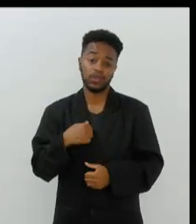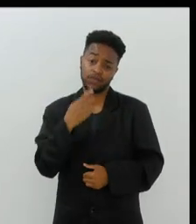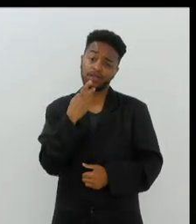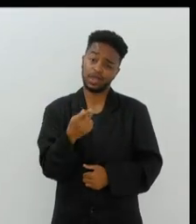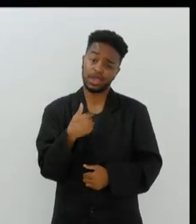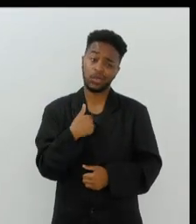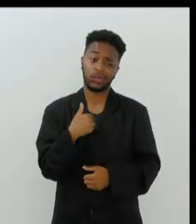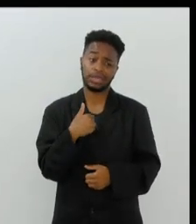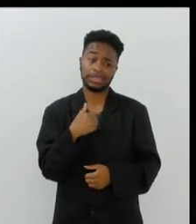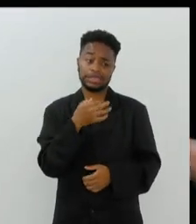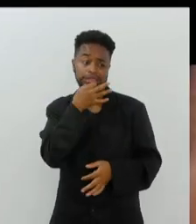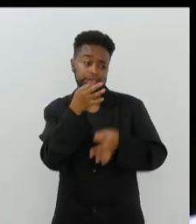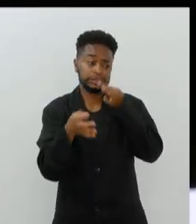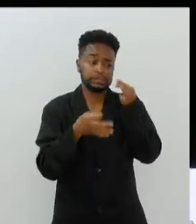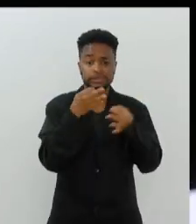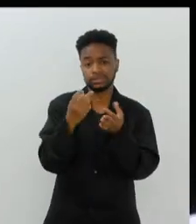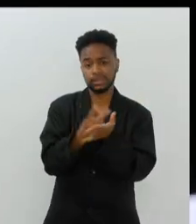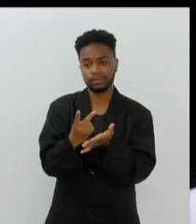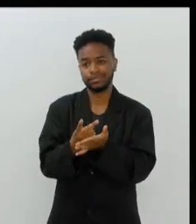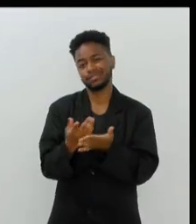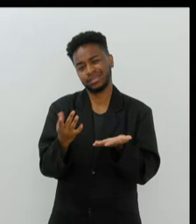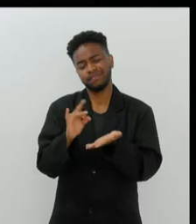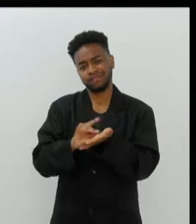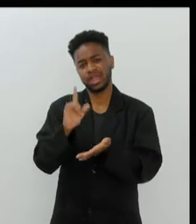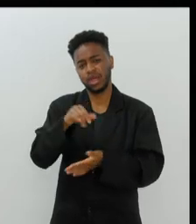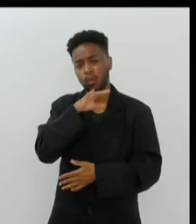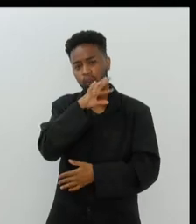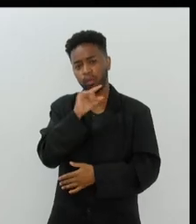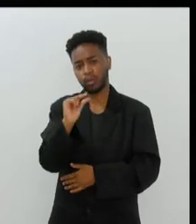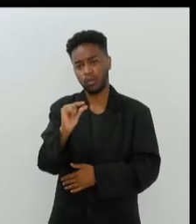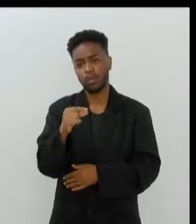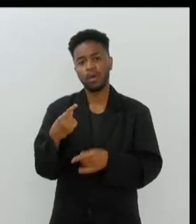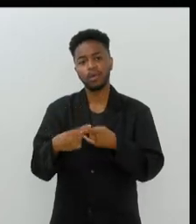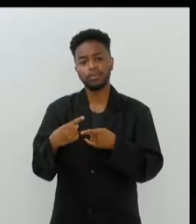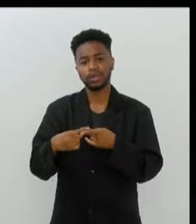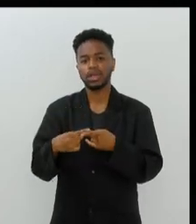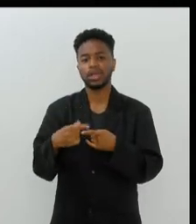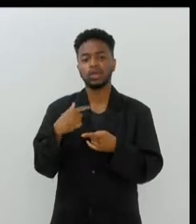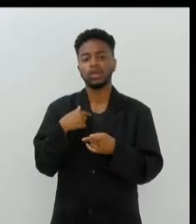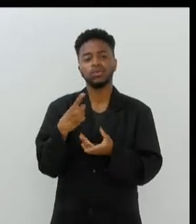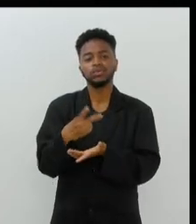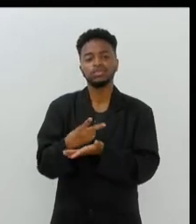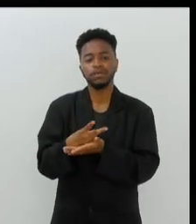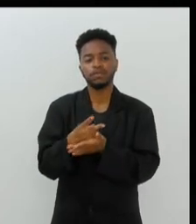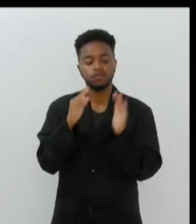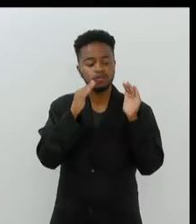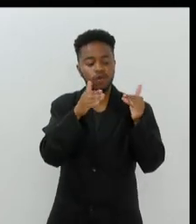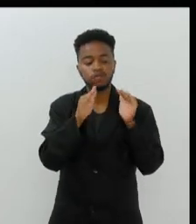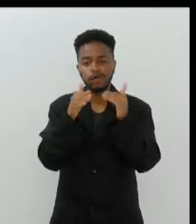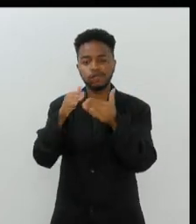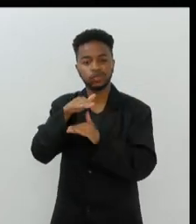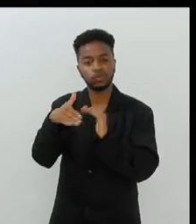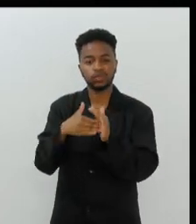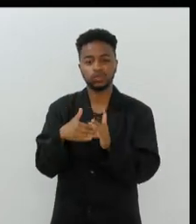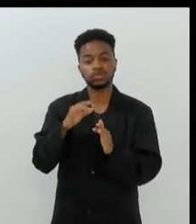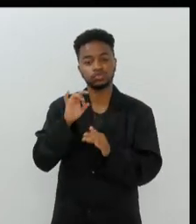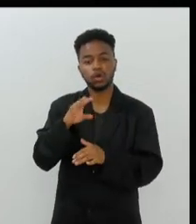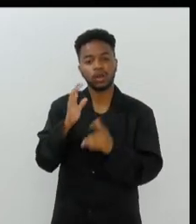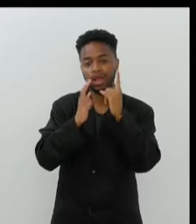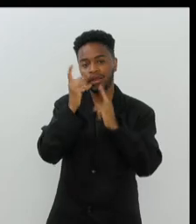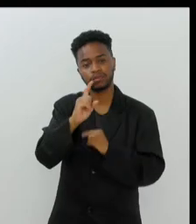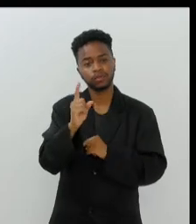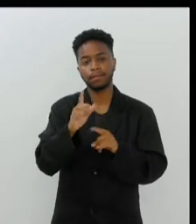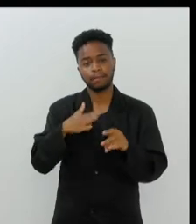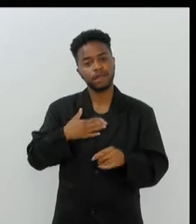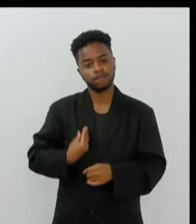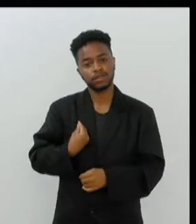E eu falei, olha, Tô te cadê? falando que eu me meto em É, tudo. dirigindo. Então, isso é até ruim em alguns pontos. Eu centralizo muito tudo, não só no carnaval, na